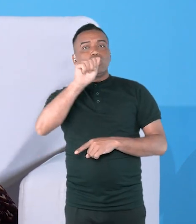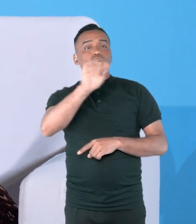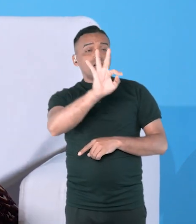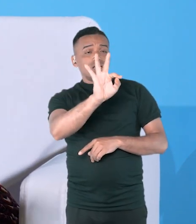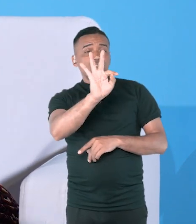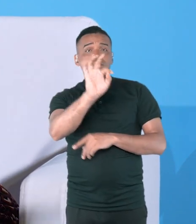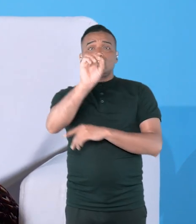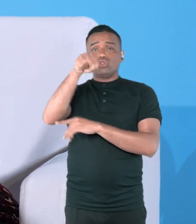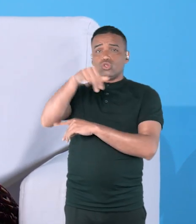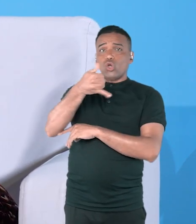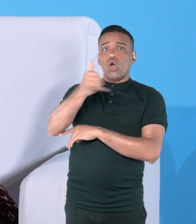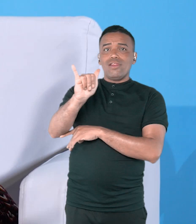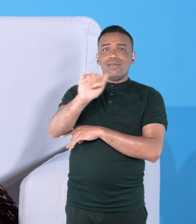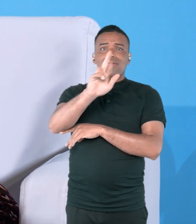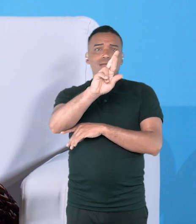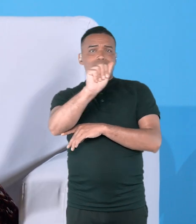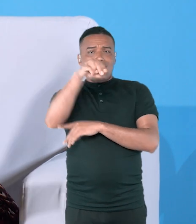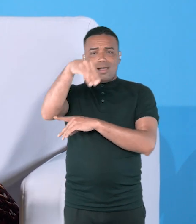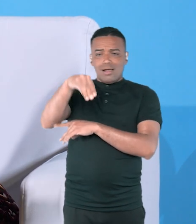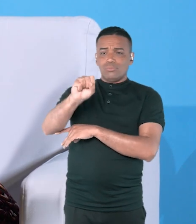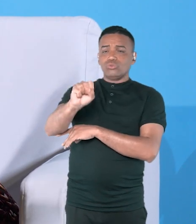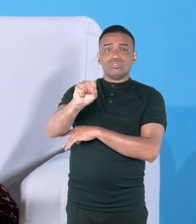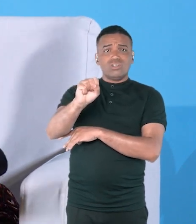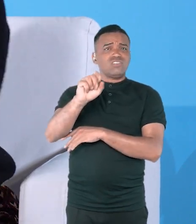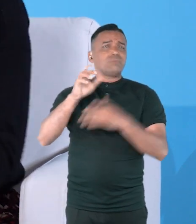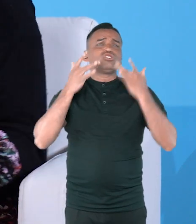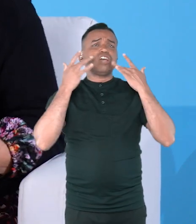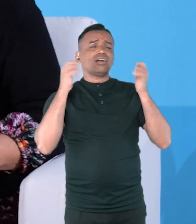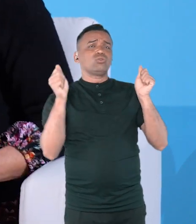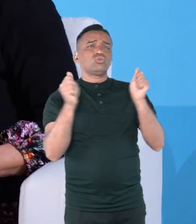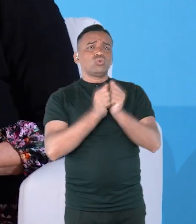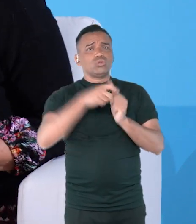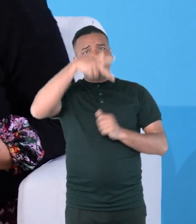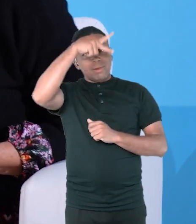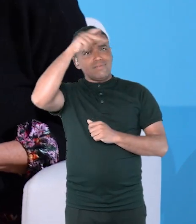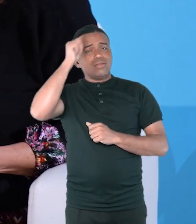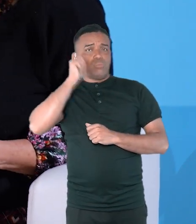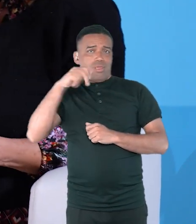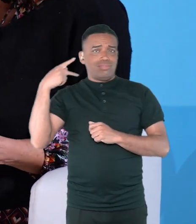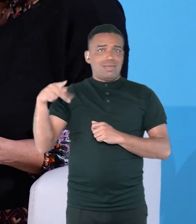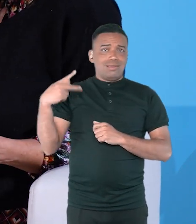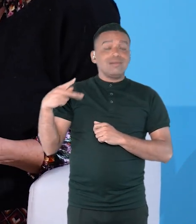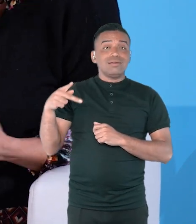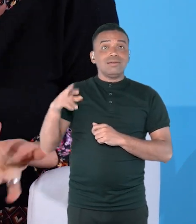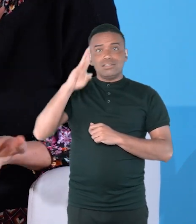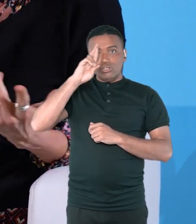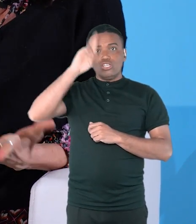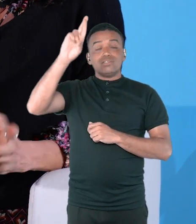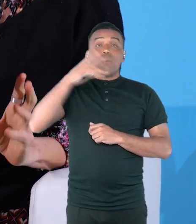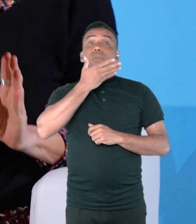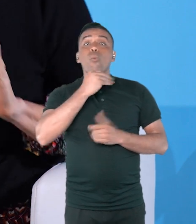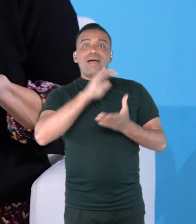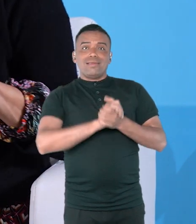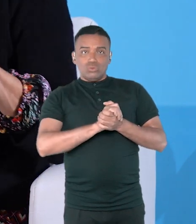Ramos, nosso querido Tony, que a gente tinha feito A Mulher do Prefeito juntos, com direção do Luiz também. Luiz Vilaça,